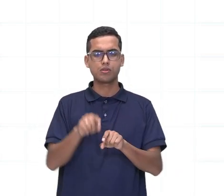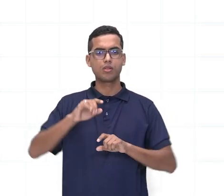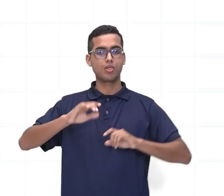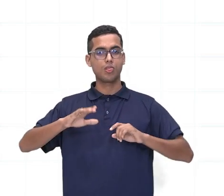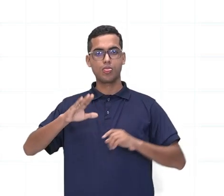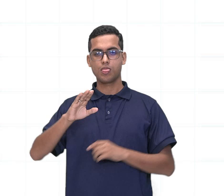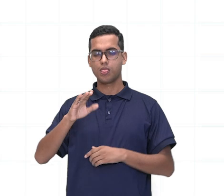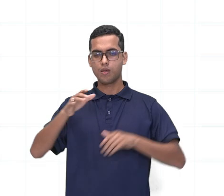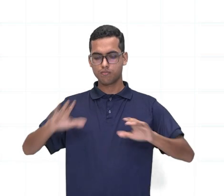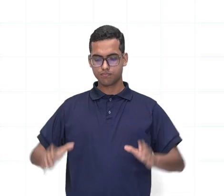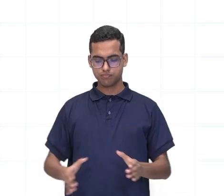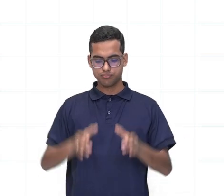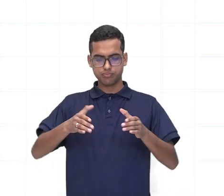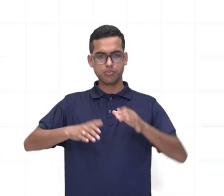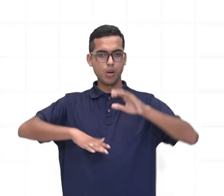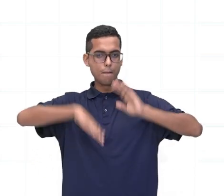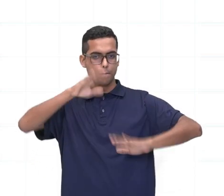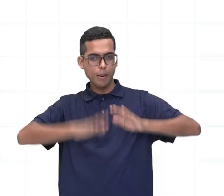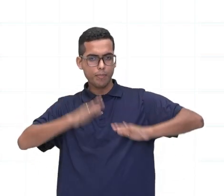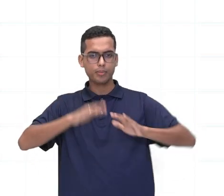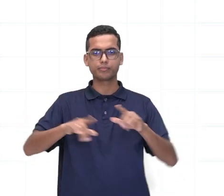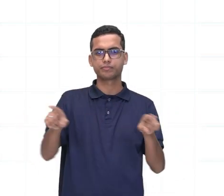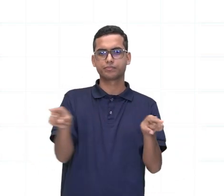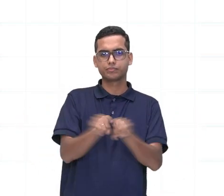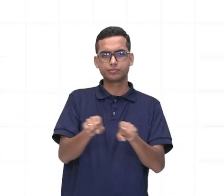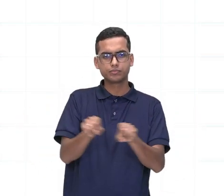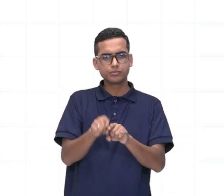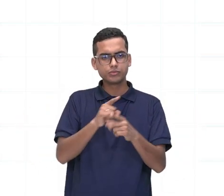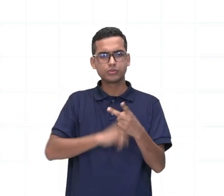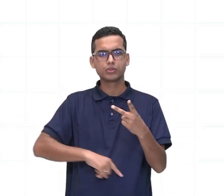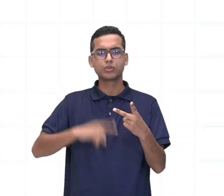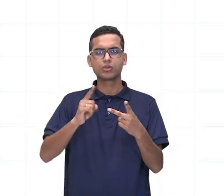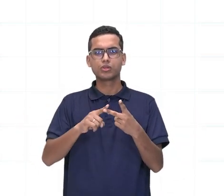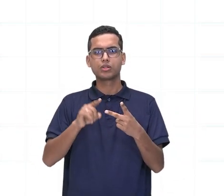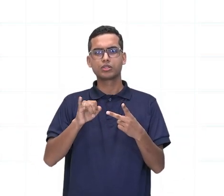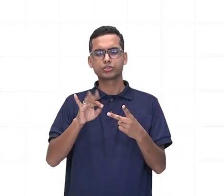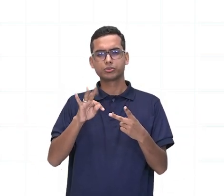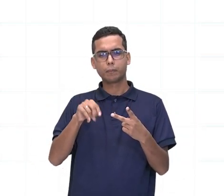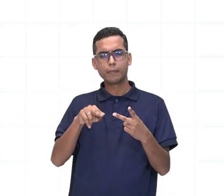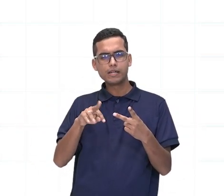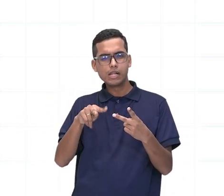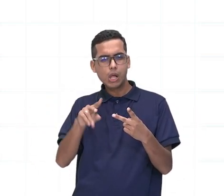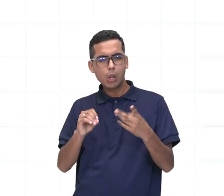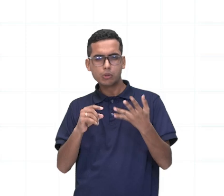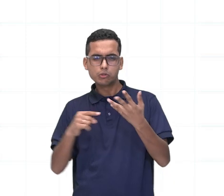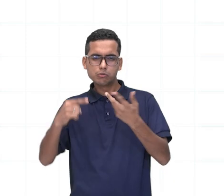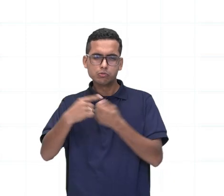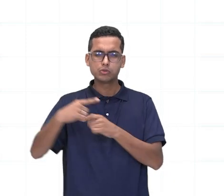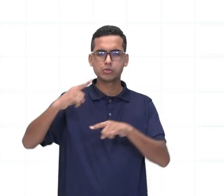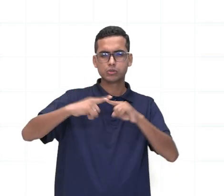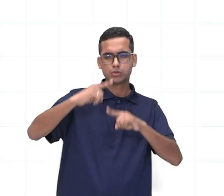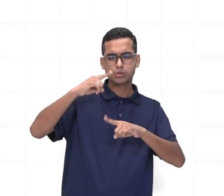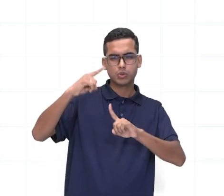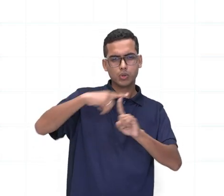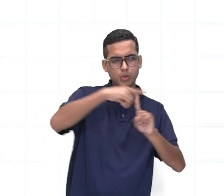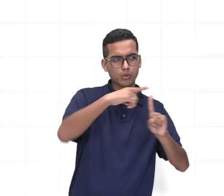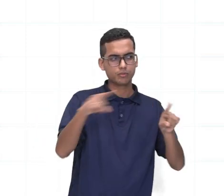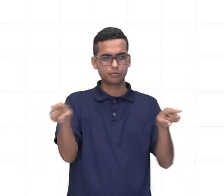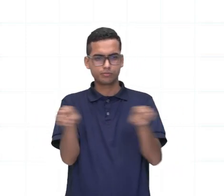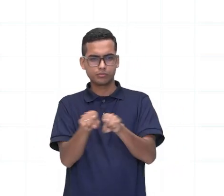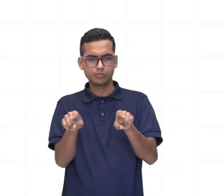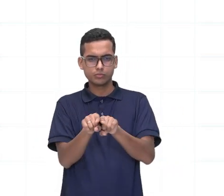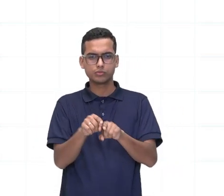tambores, congas, atabaques, tímpano, etc. Friccionadas, por